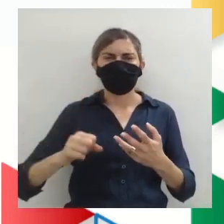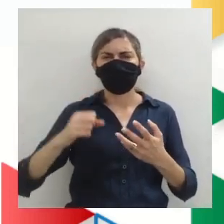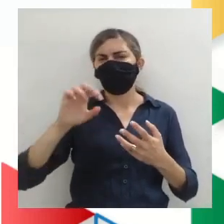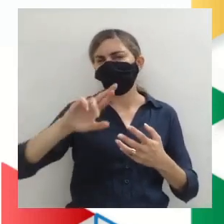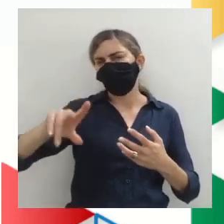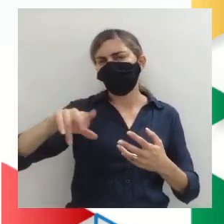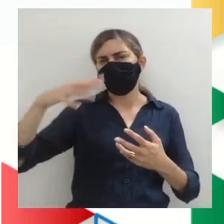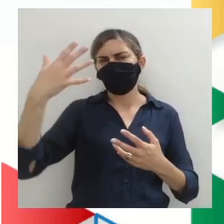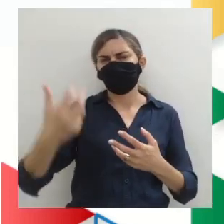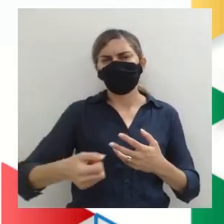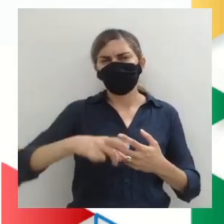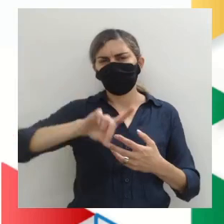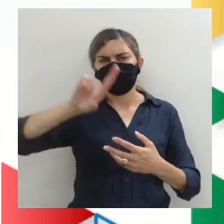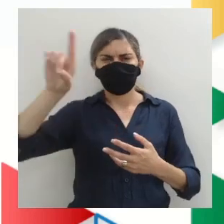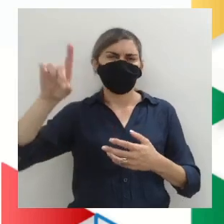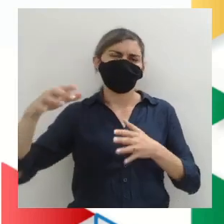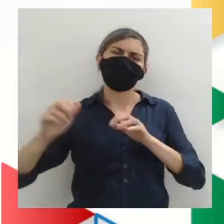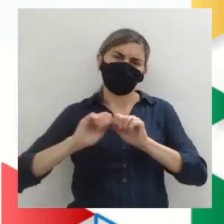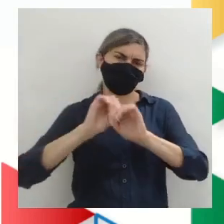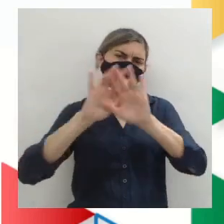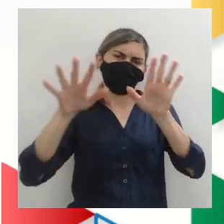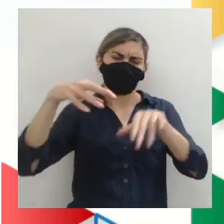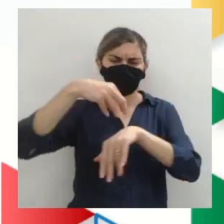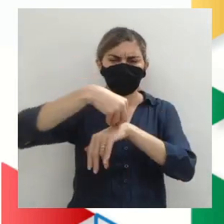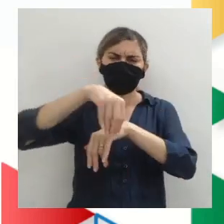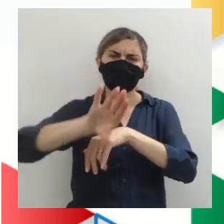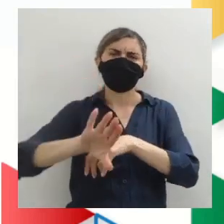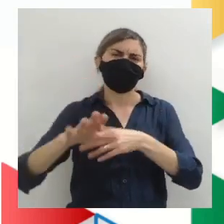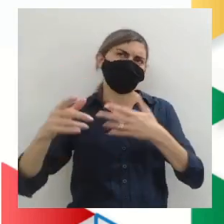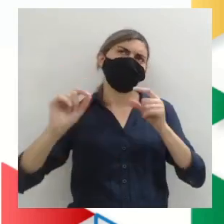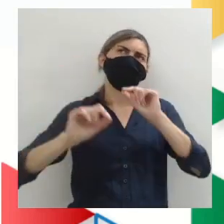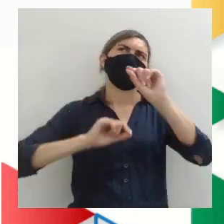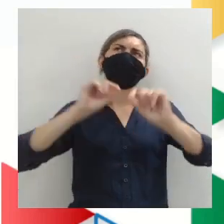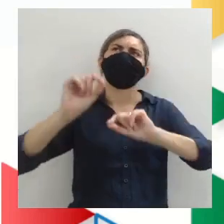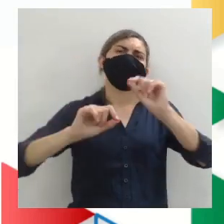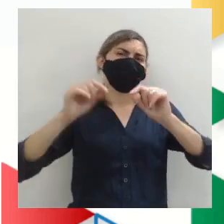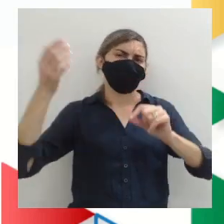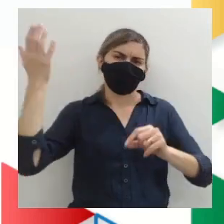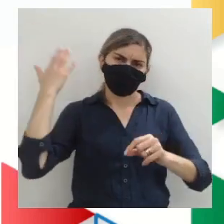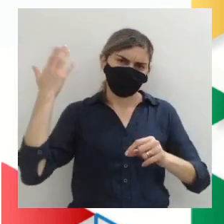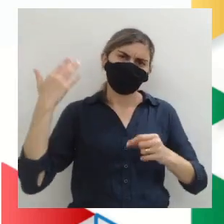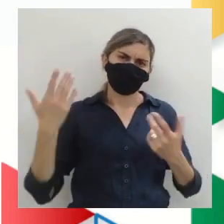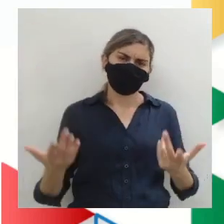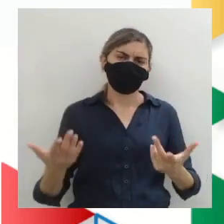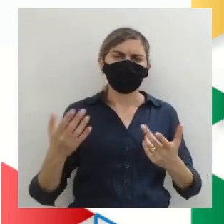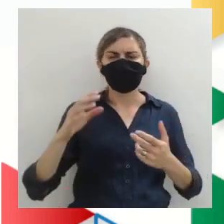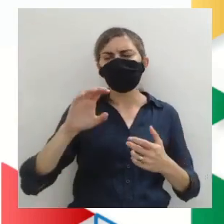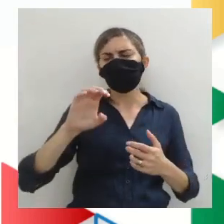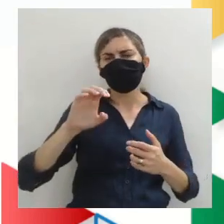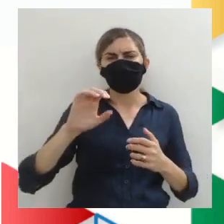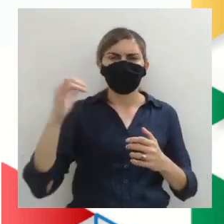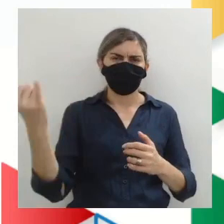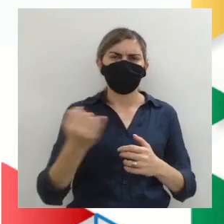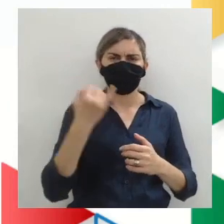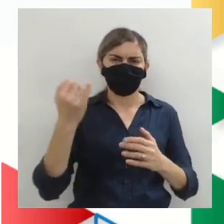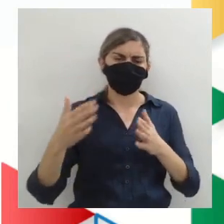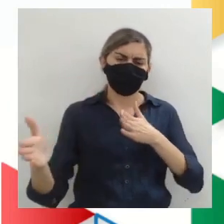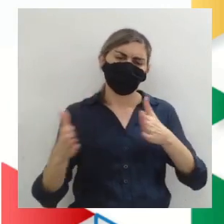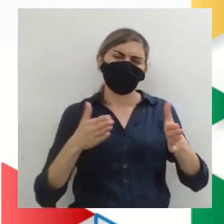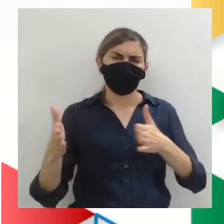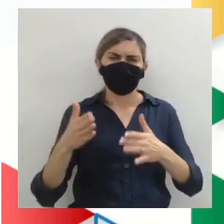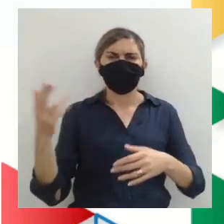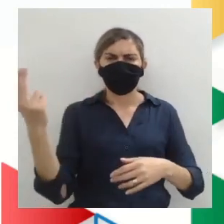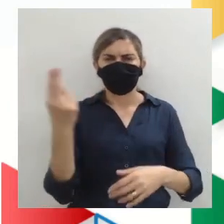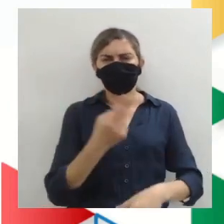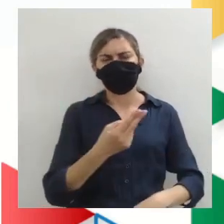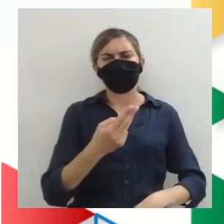Deus. Isso aqui é uma breve, claro, exposição do que seria a escolástica, o que seria a importância desses grandes